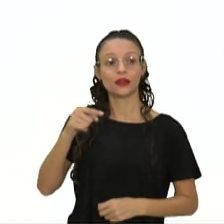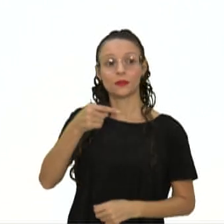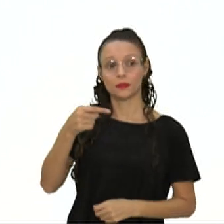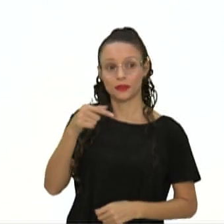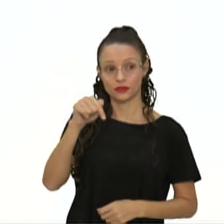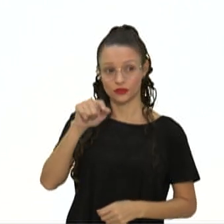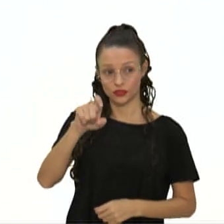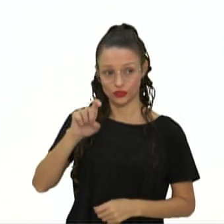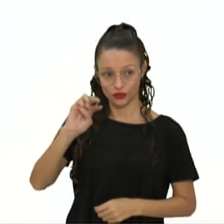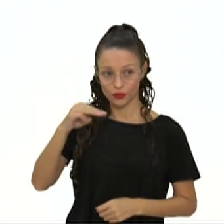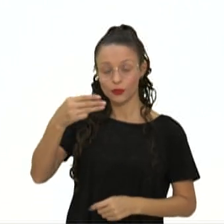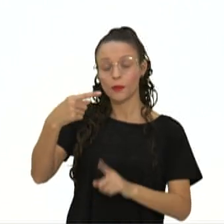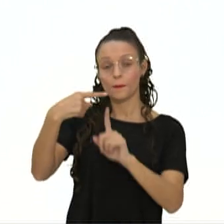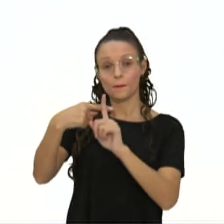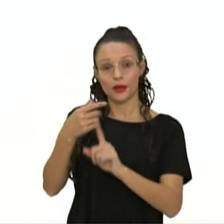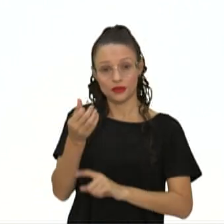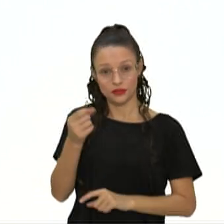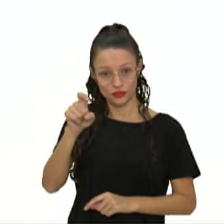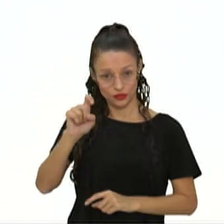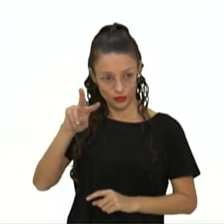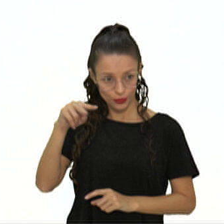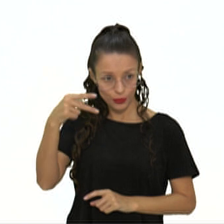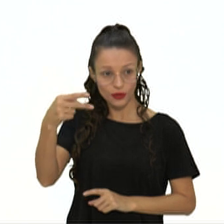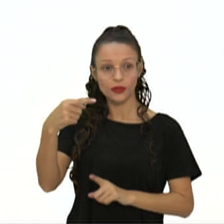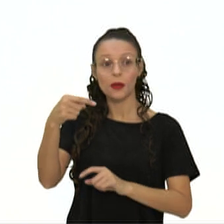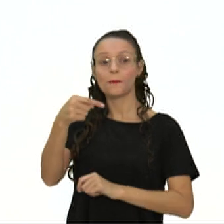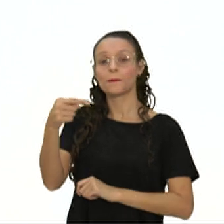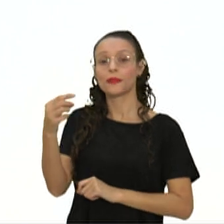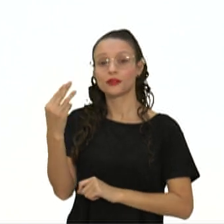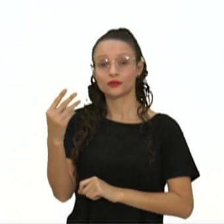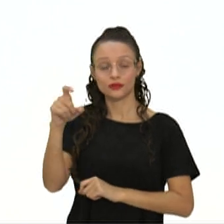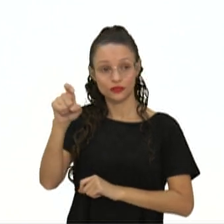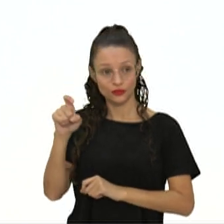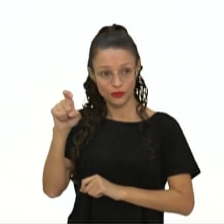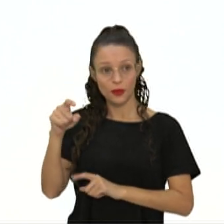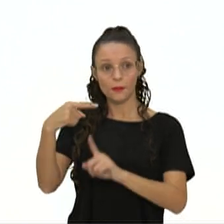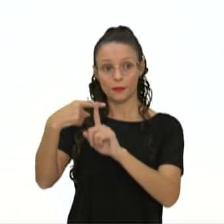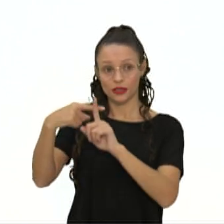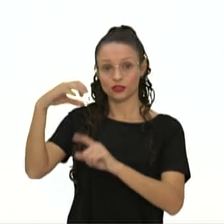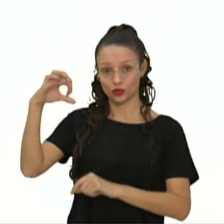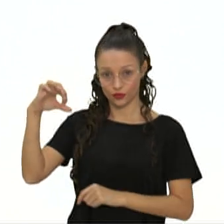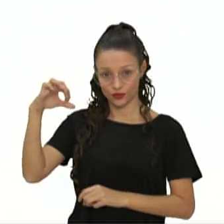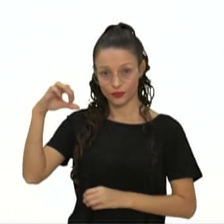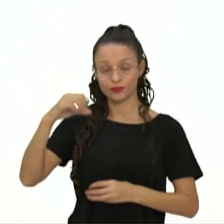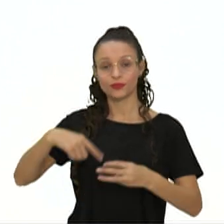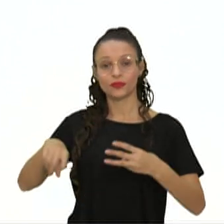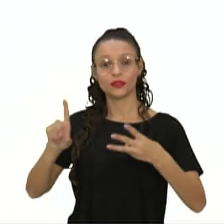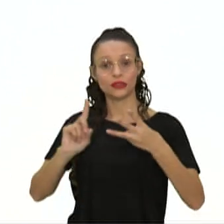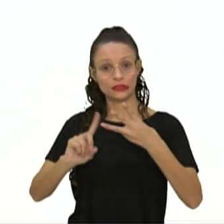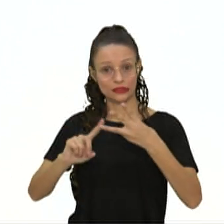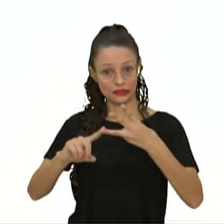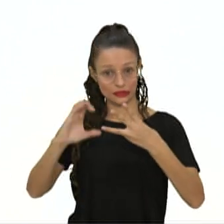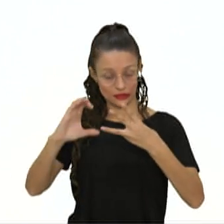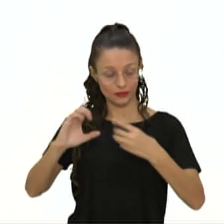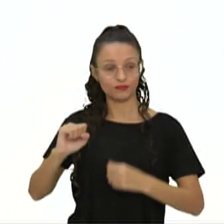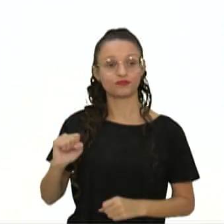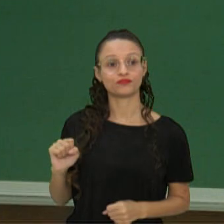menos 7x ao cubo, mais 6x ao quadrado, menos 3x mais 9. E o polinômio